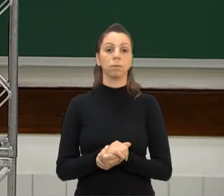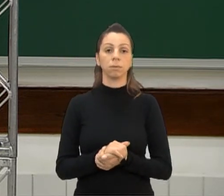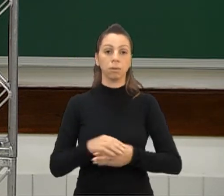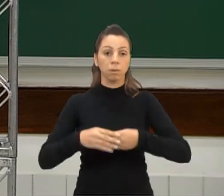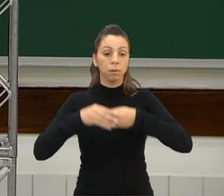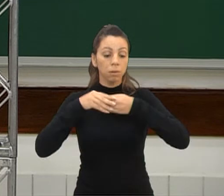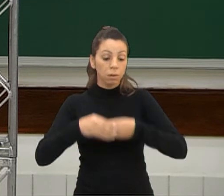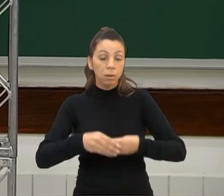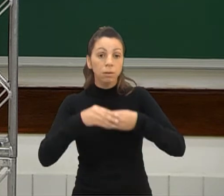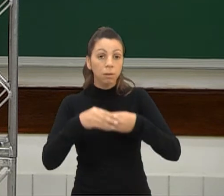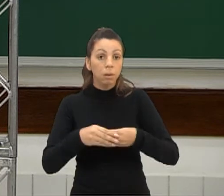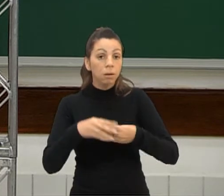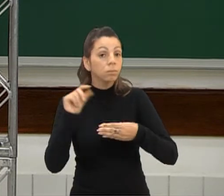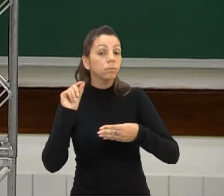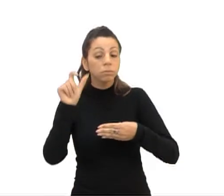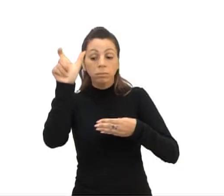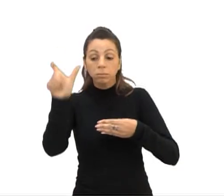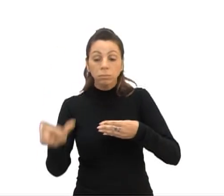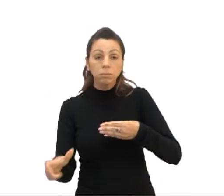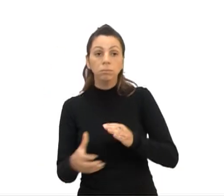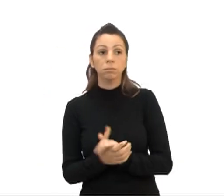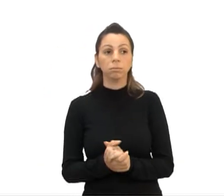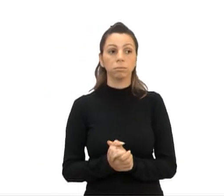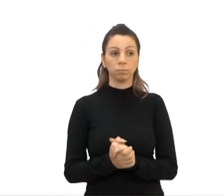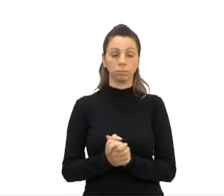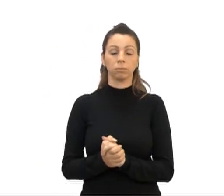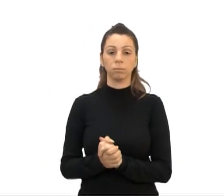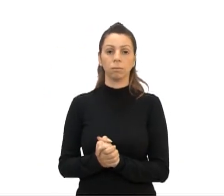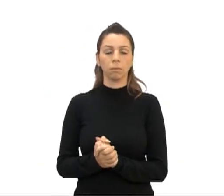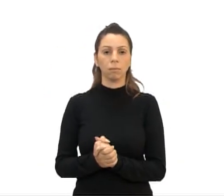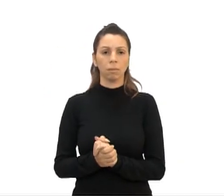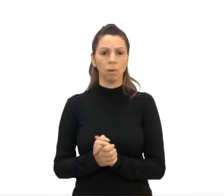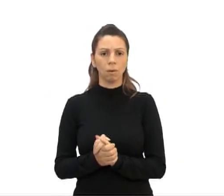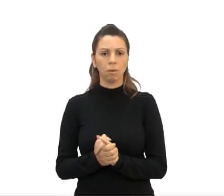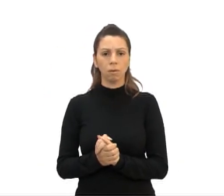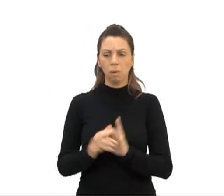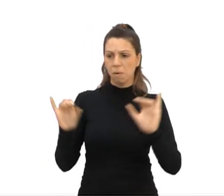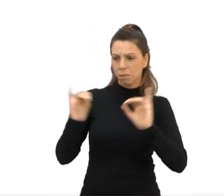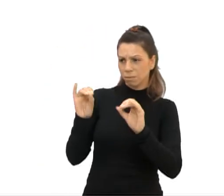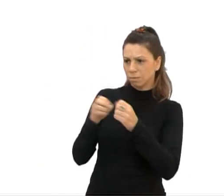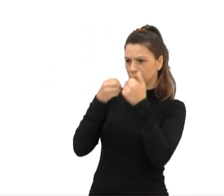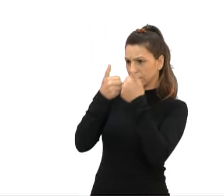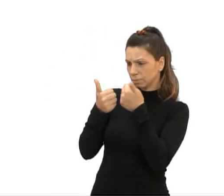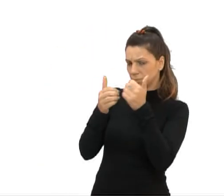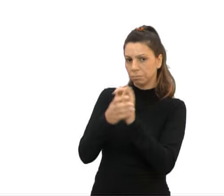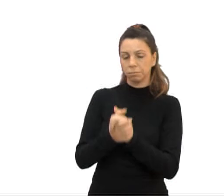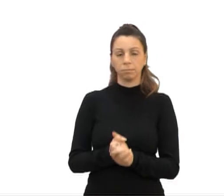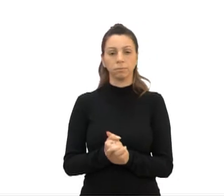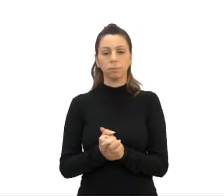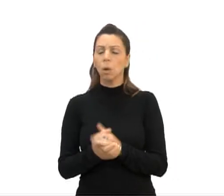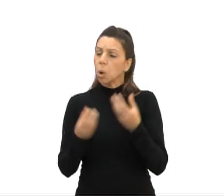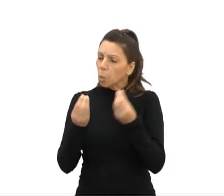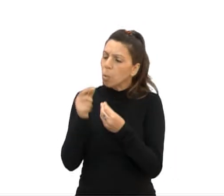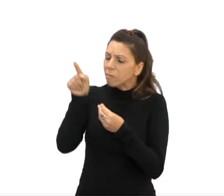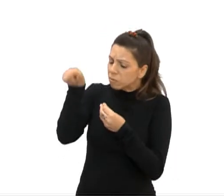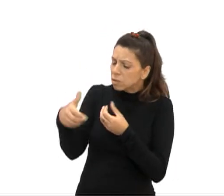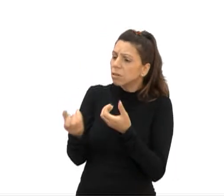a alguém. A ver, olá, que tal? Oi, tudo bem? Que tal estás? Como é que você